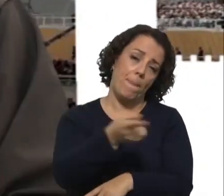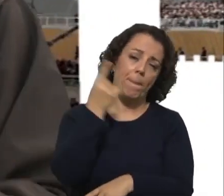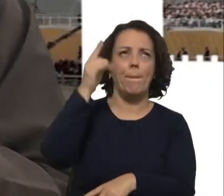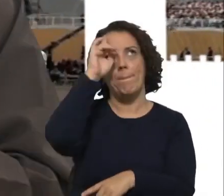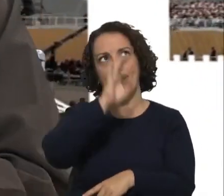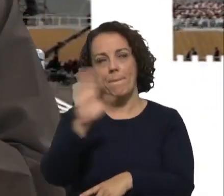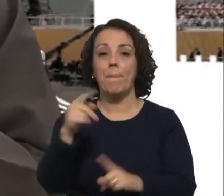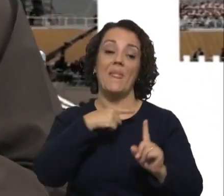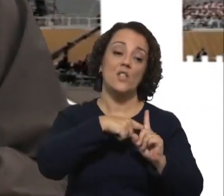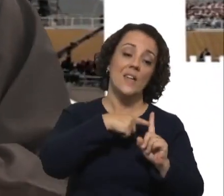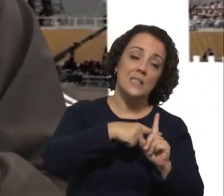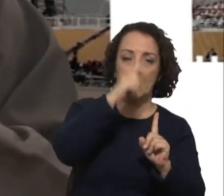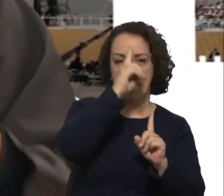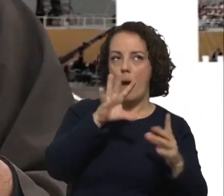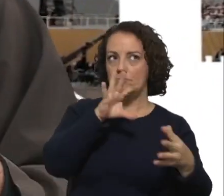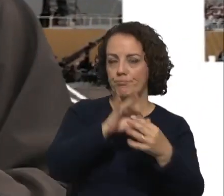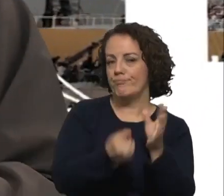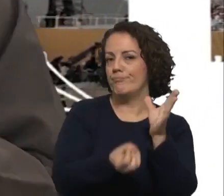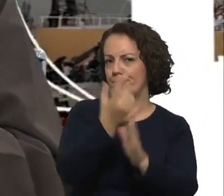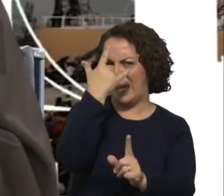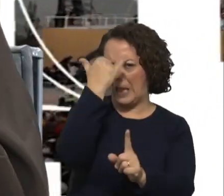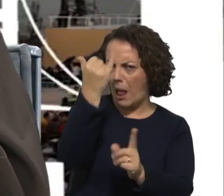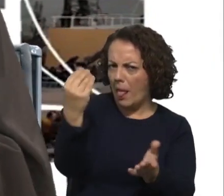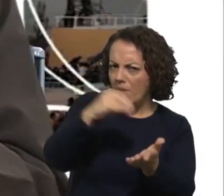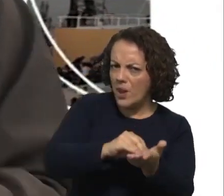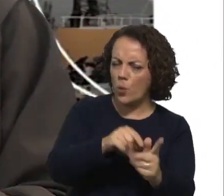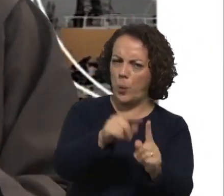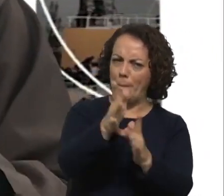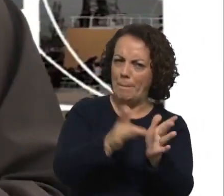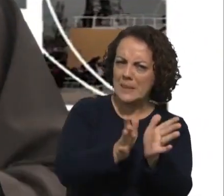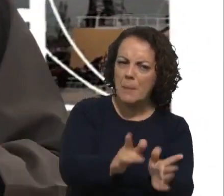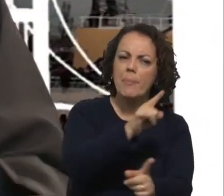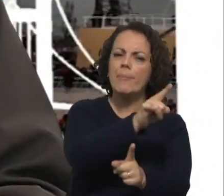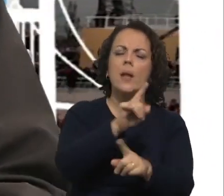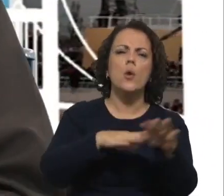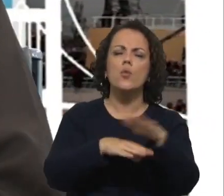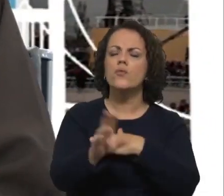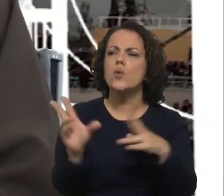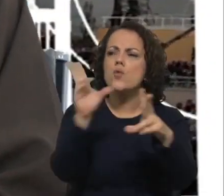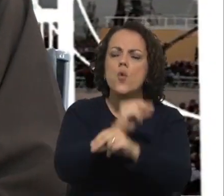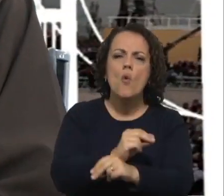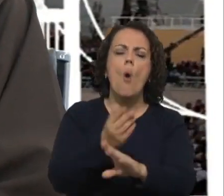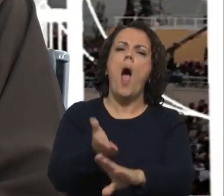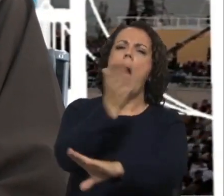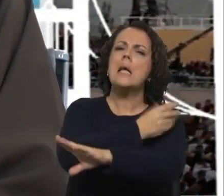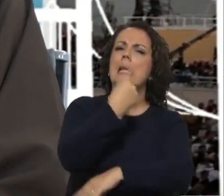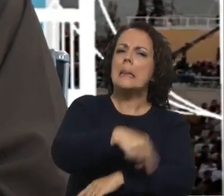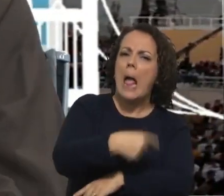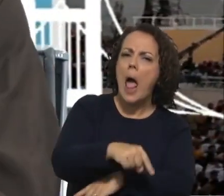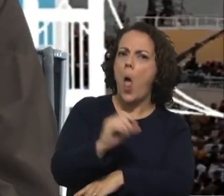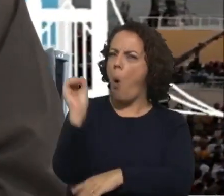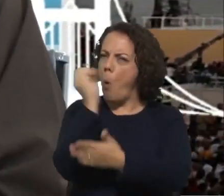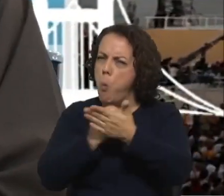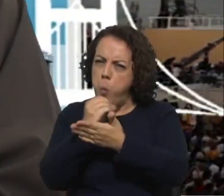São Francisco ao presépio, mas afinal inventou o presépio, o que é que ele fez de novo, o que é que já havia. Este livro pretende, até